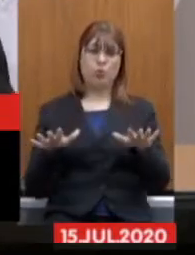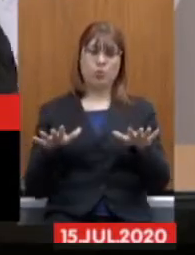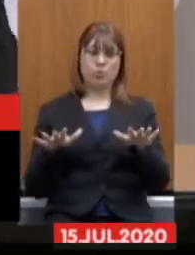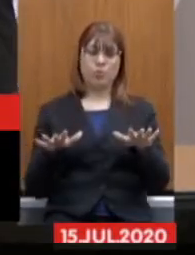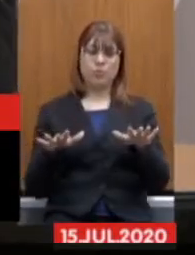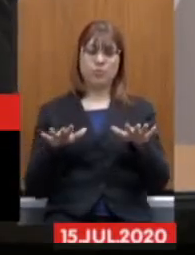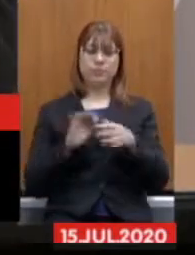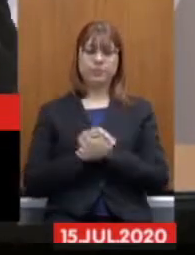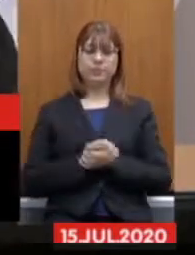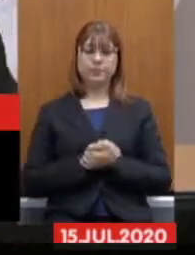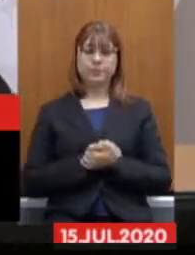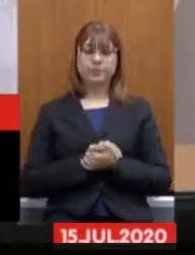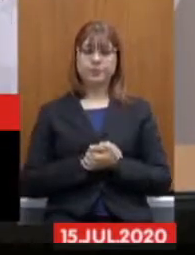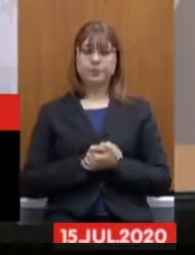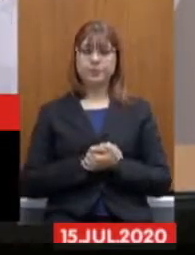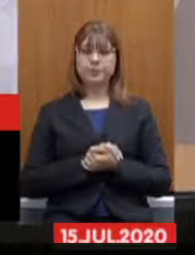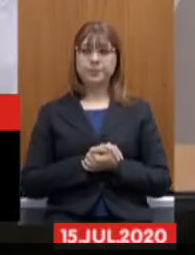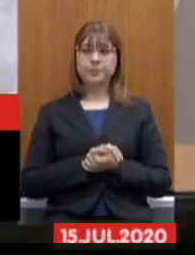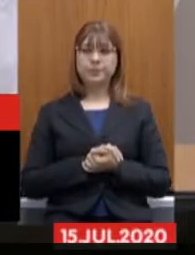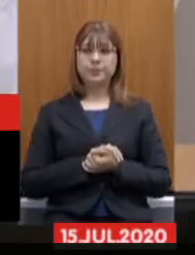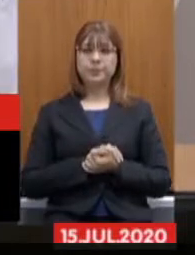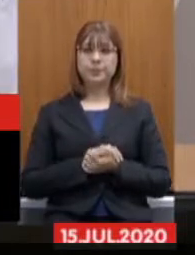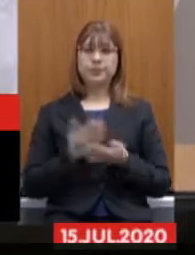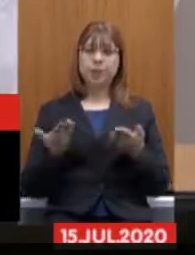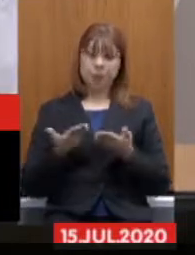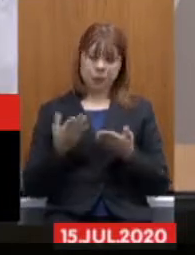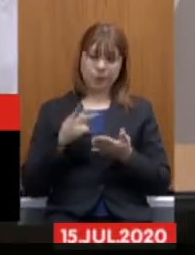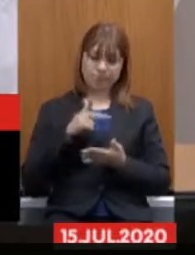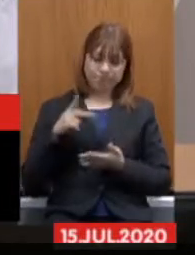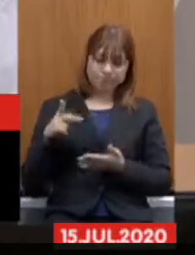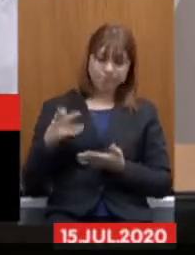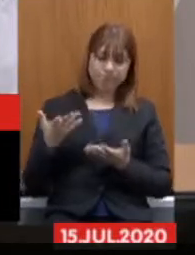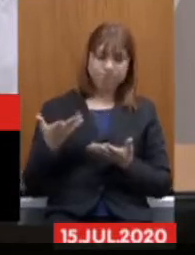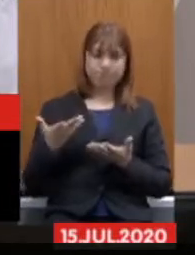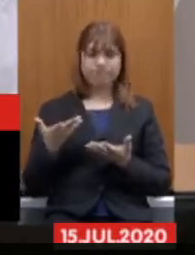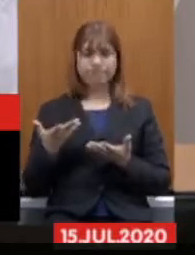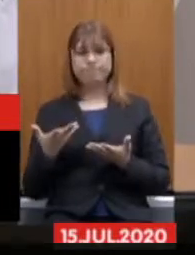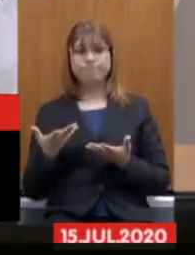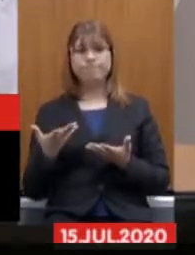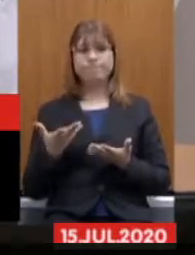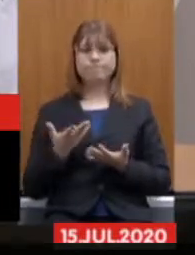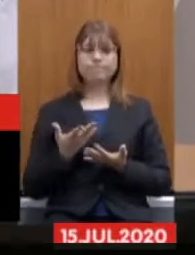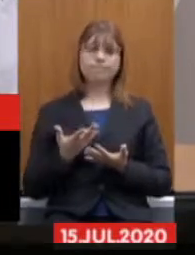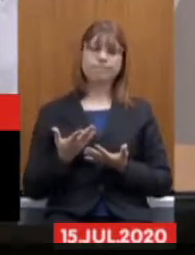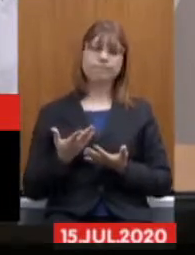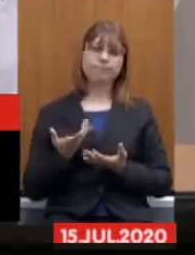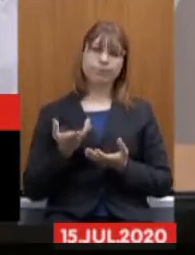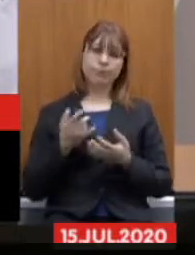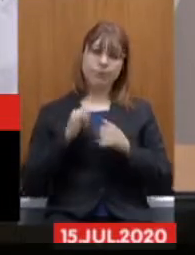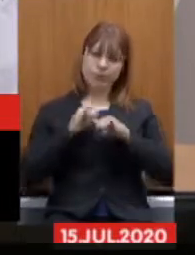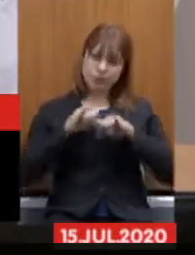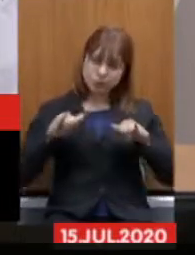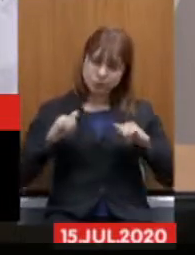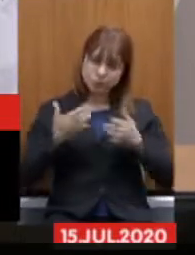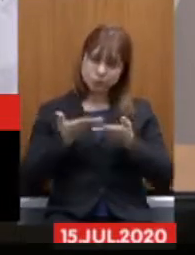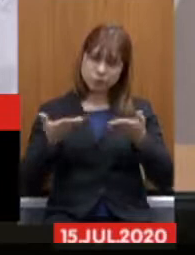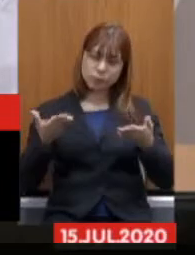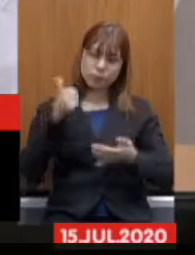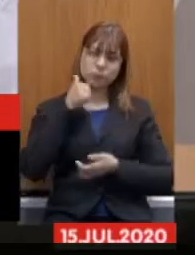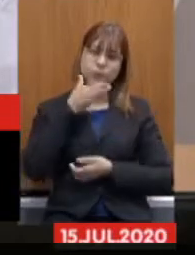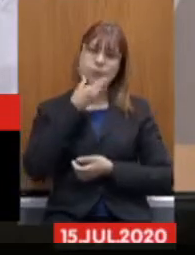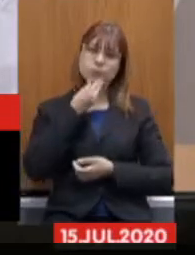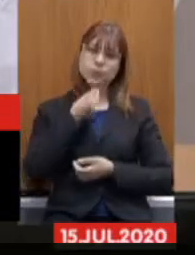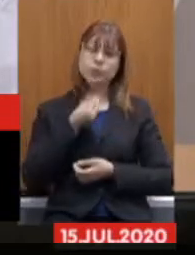queria presidente de forma muito com as ter nada comunicado todos ea